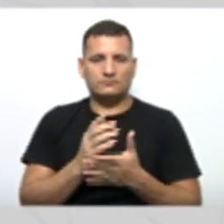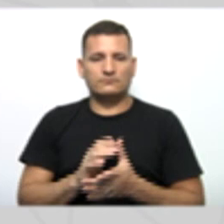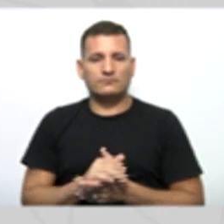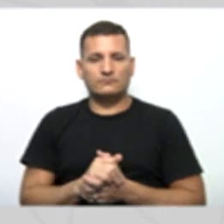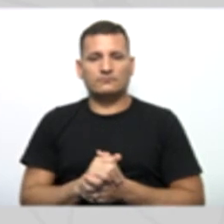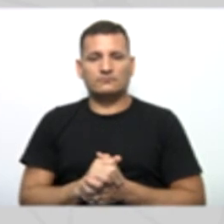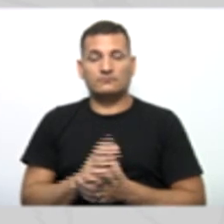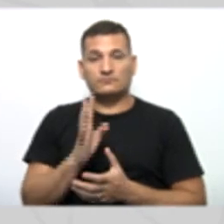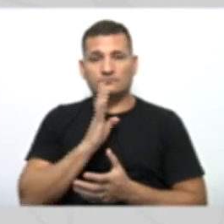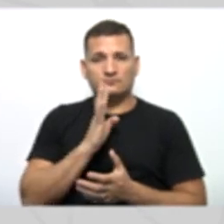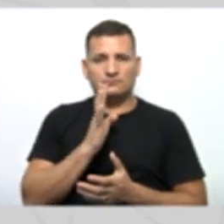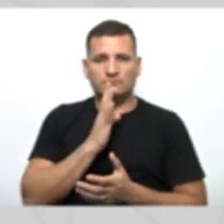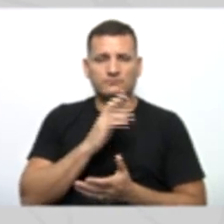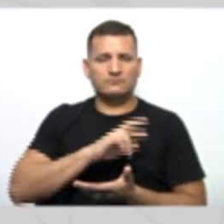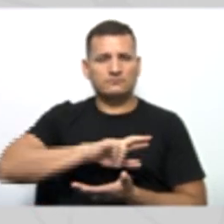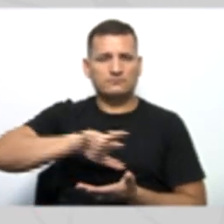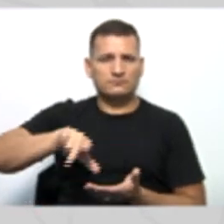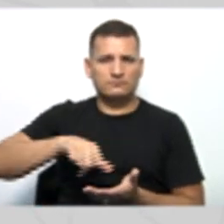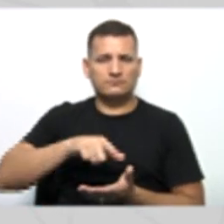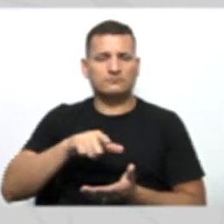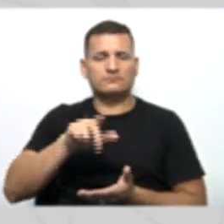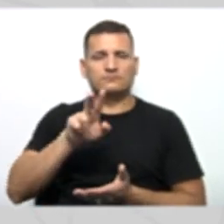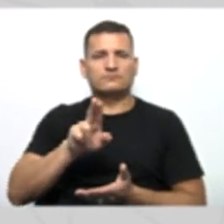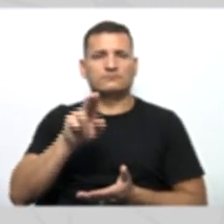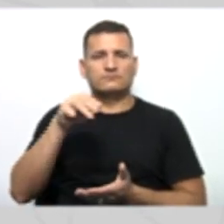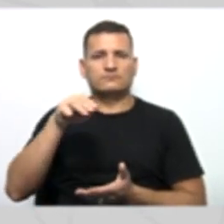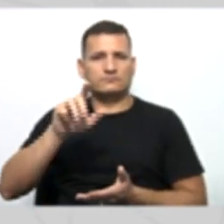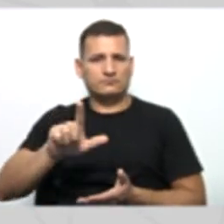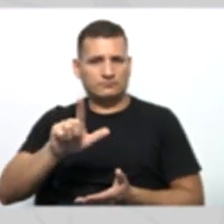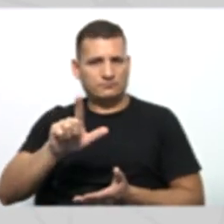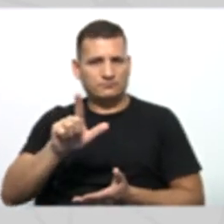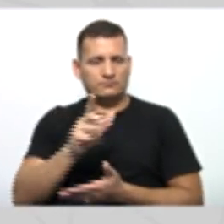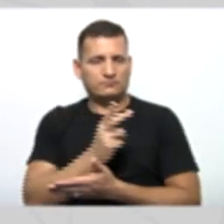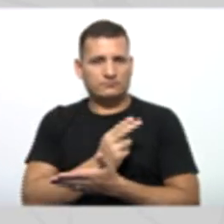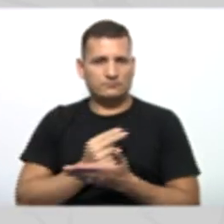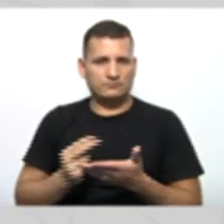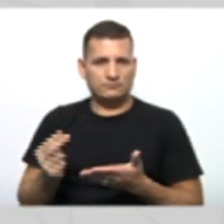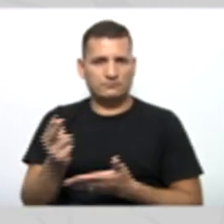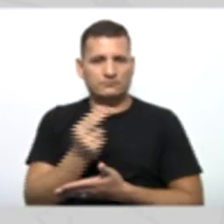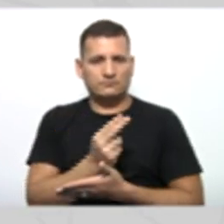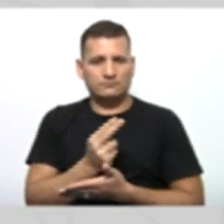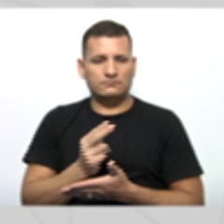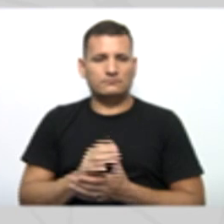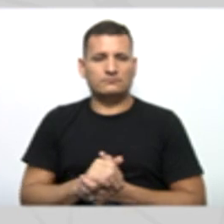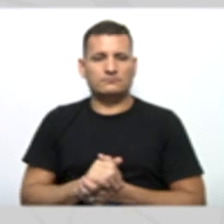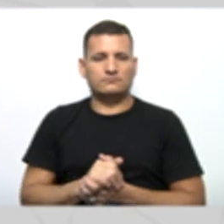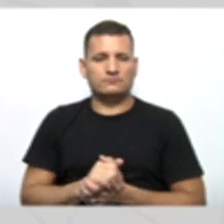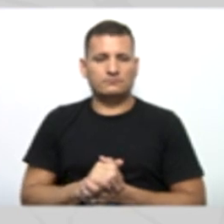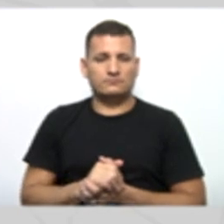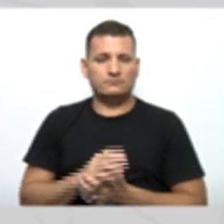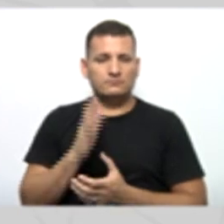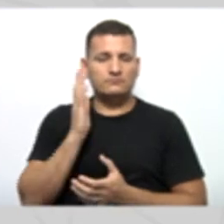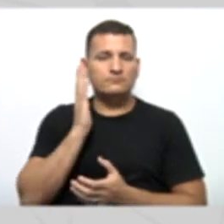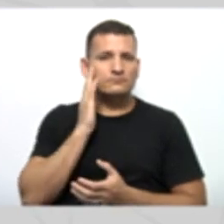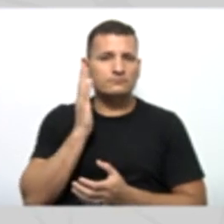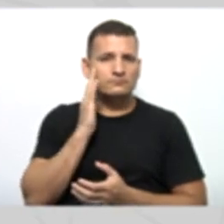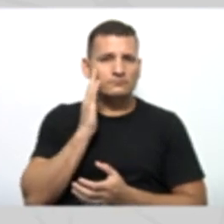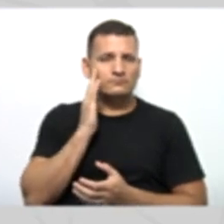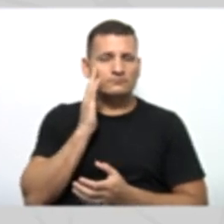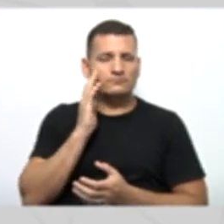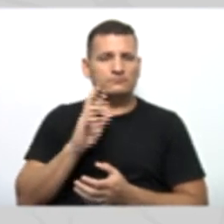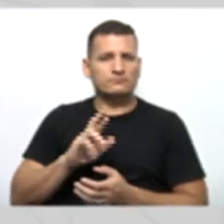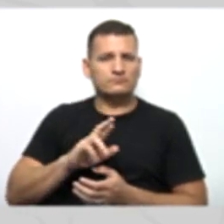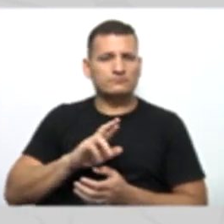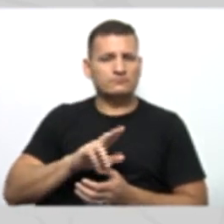ó. Conhecer os diferentes diagramas UML, distinguir a aplicação dos